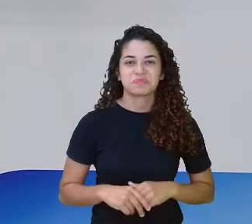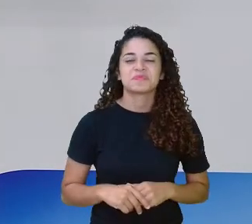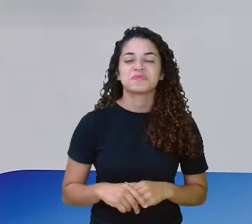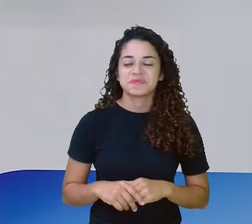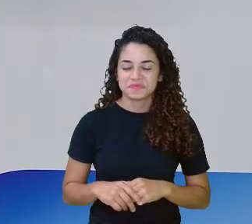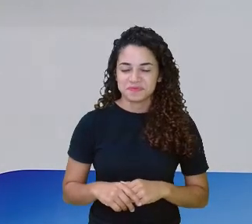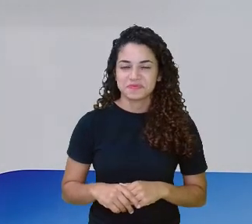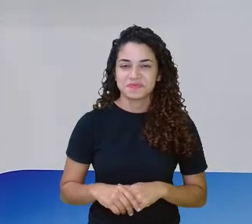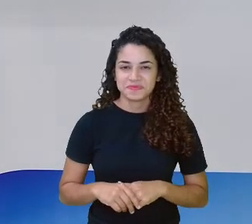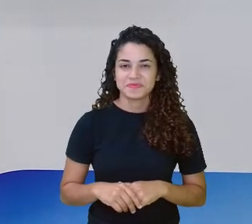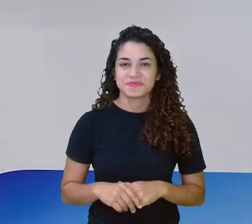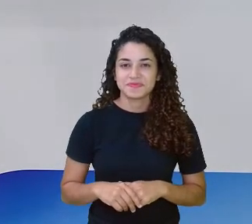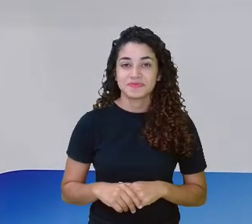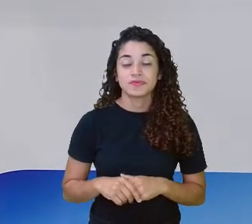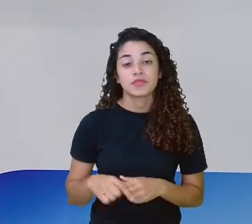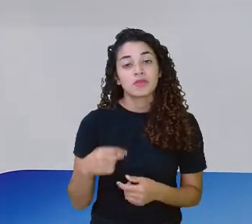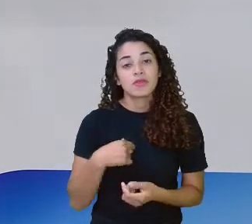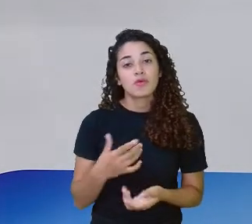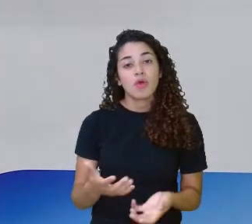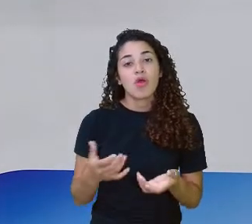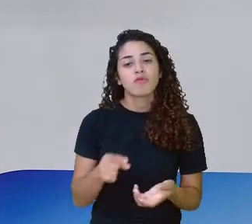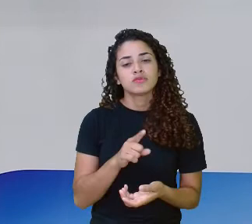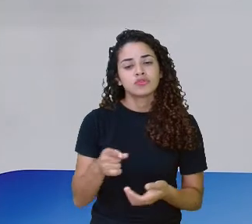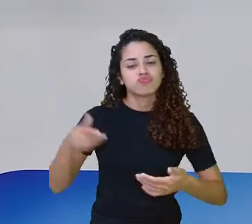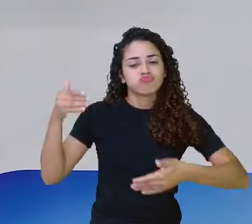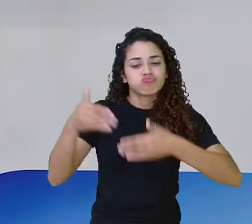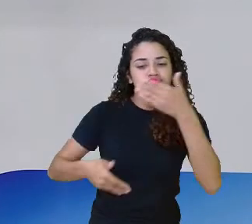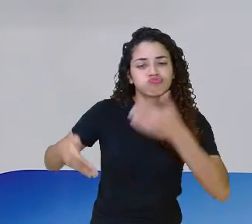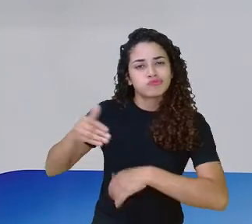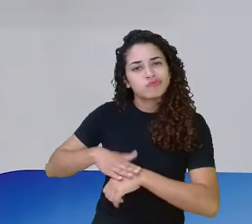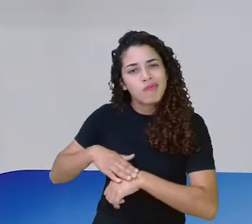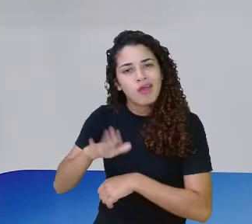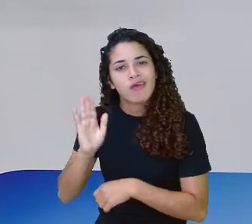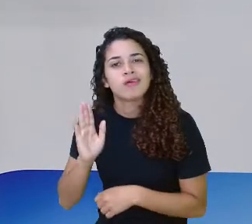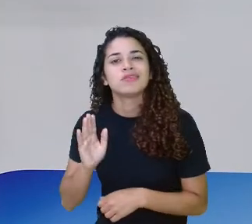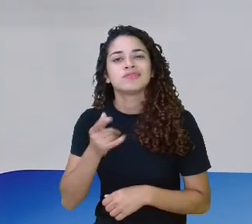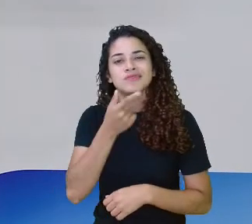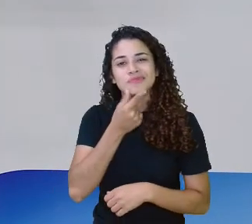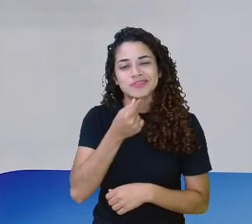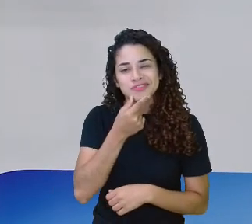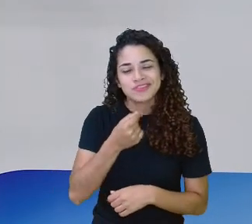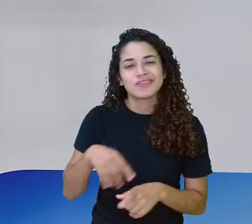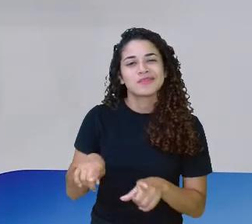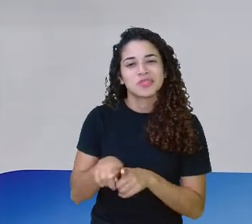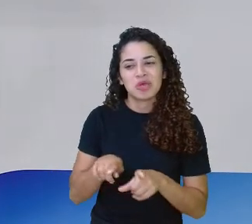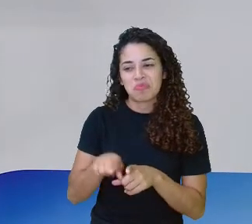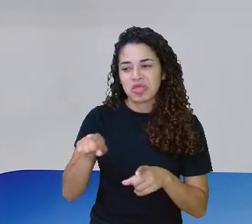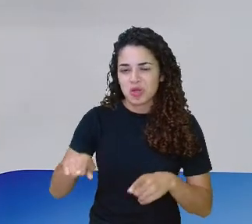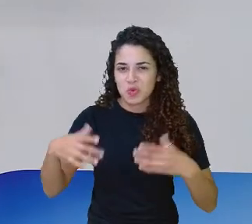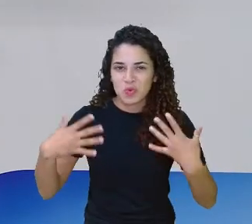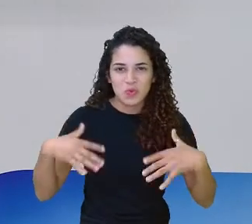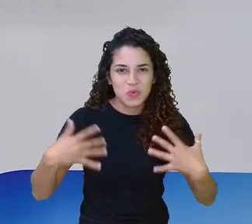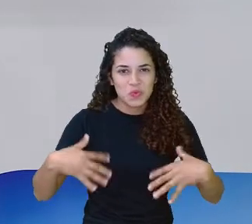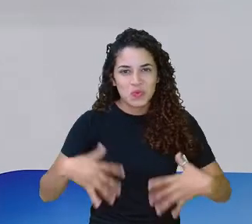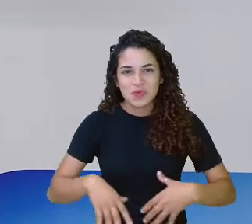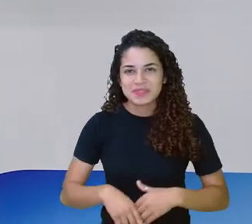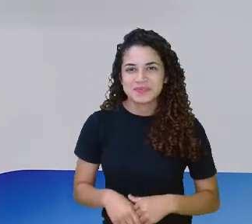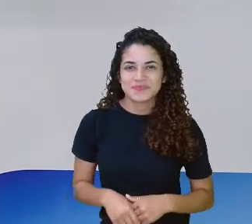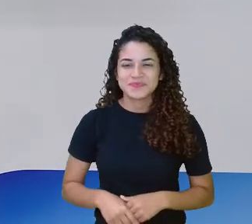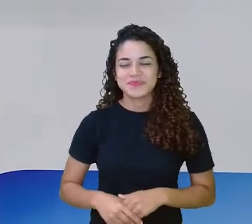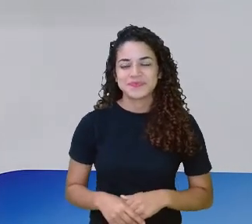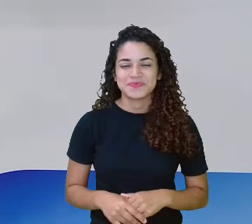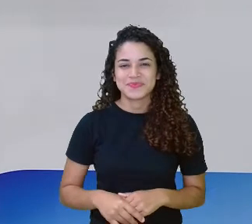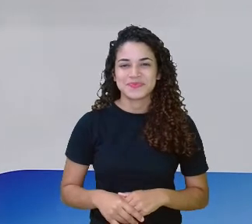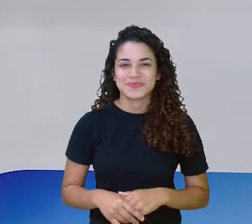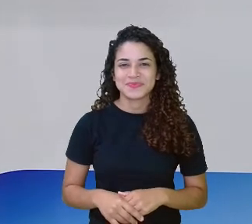estão de parabéns. Eu quero que vocês participem mais comigo. Os meninos estão dando show hoje na